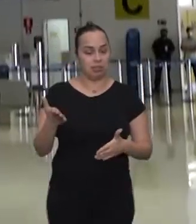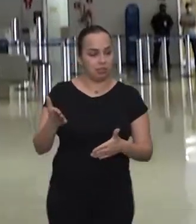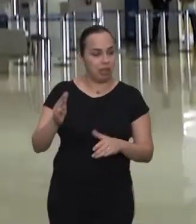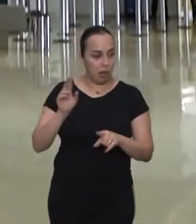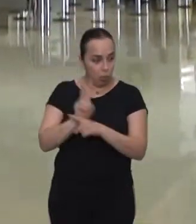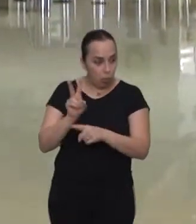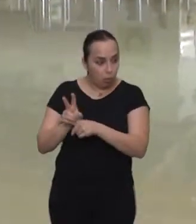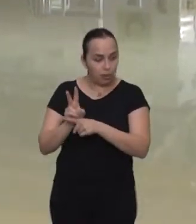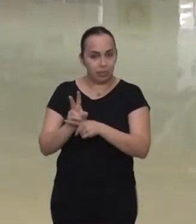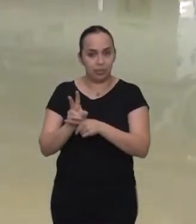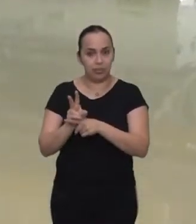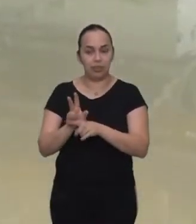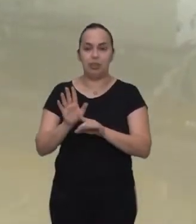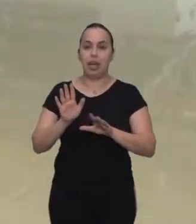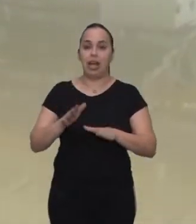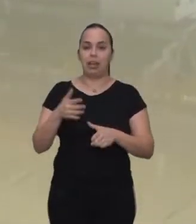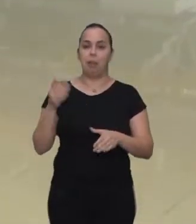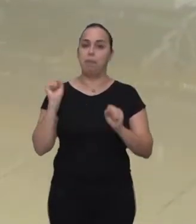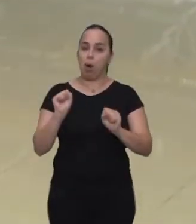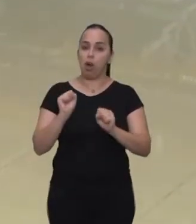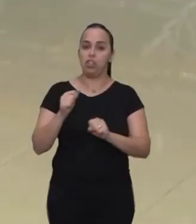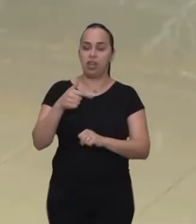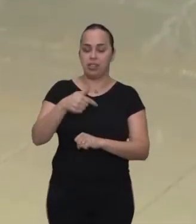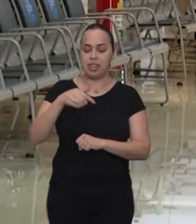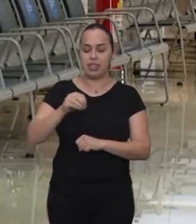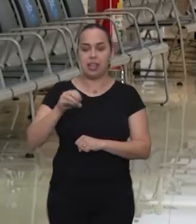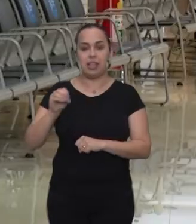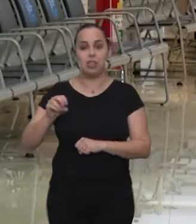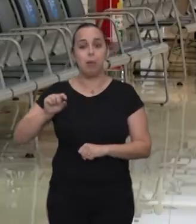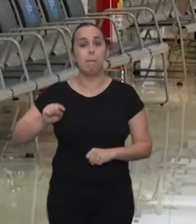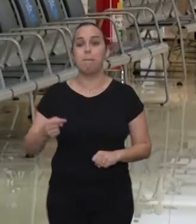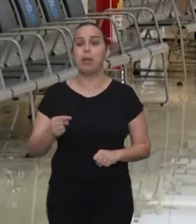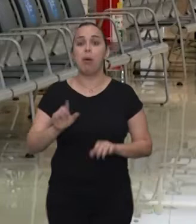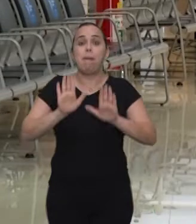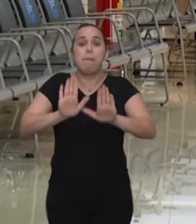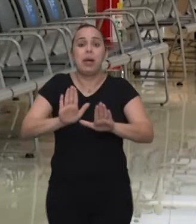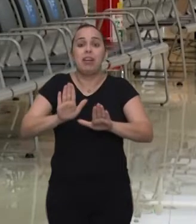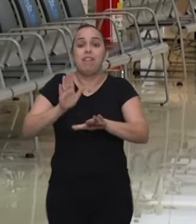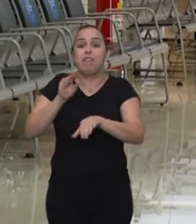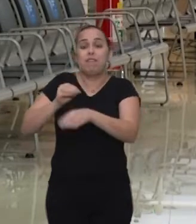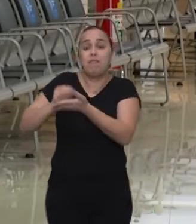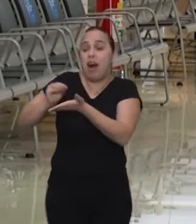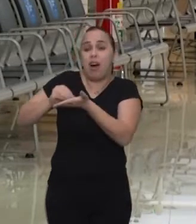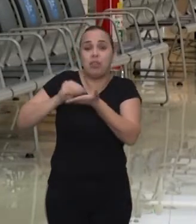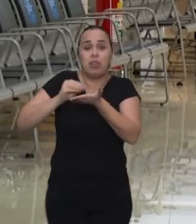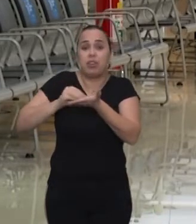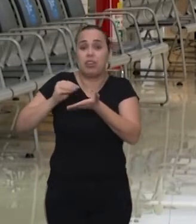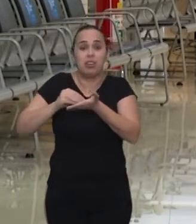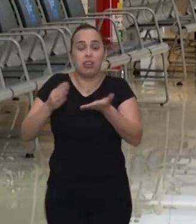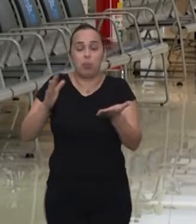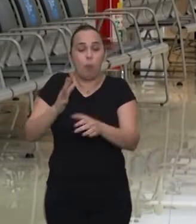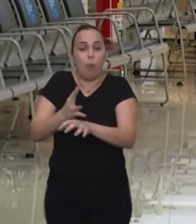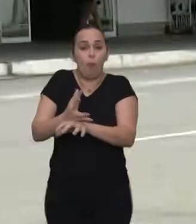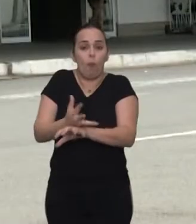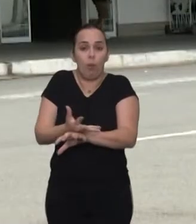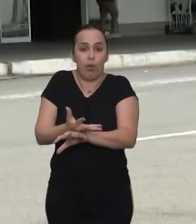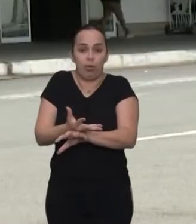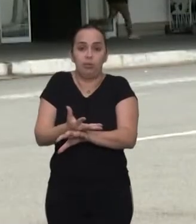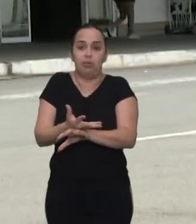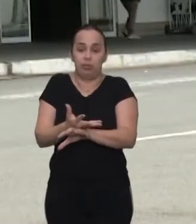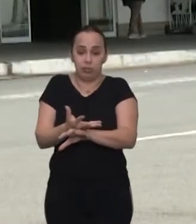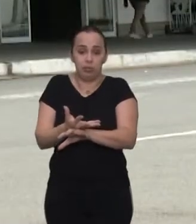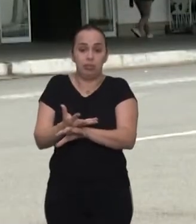capacidade de atendimento de até 700 mil passageiros o movimento por aqui é praticamente de funcionários da Infraero